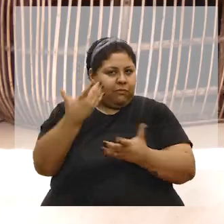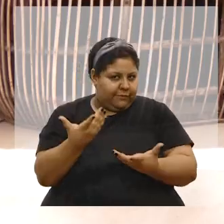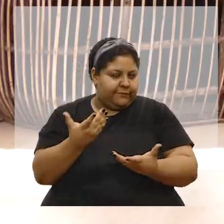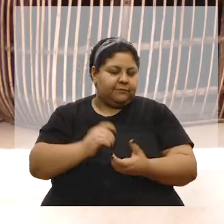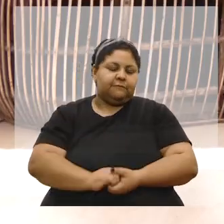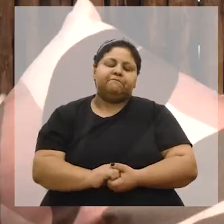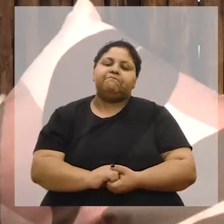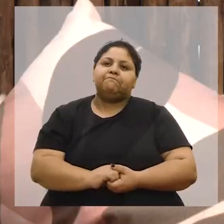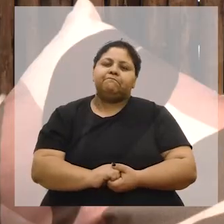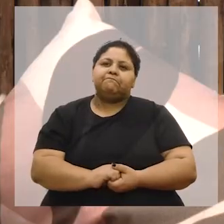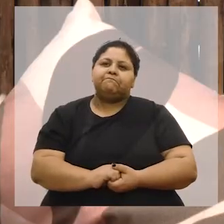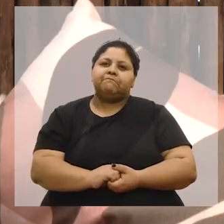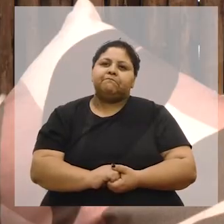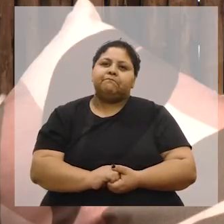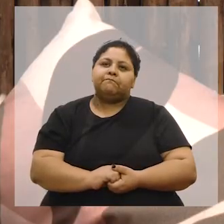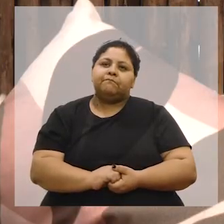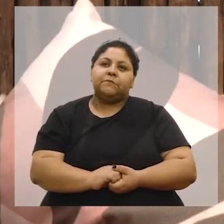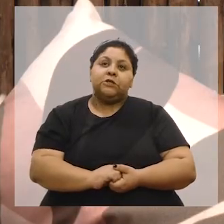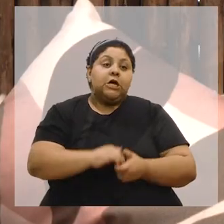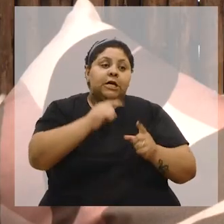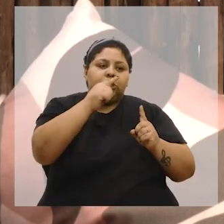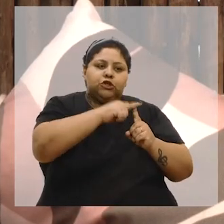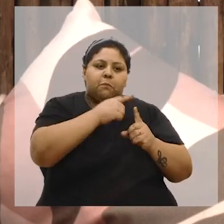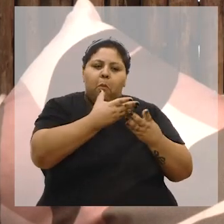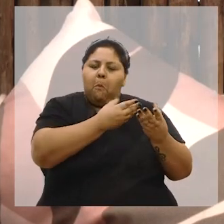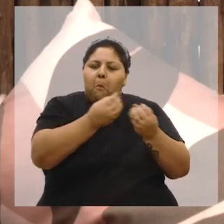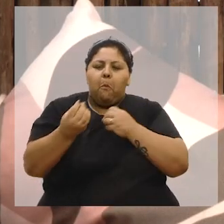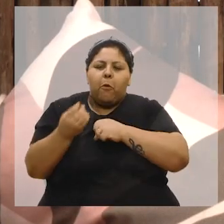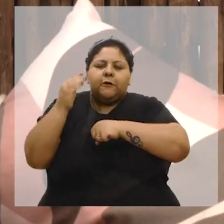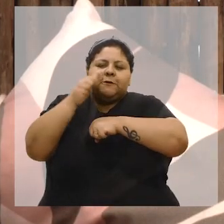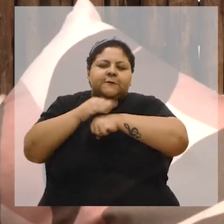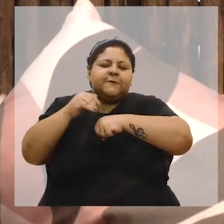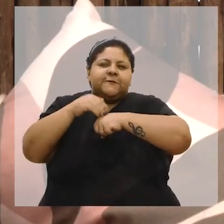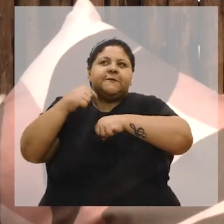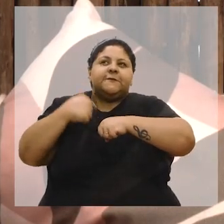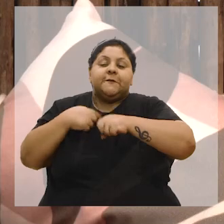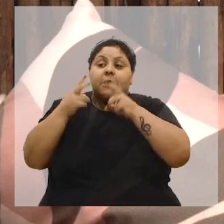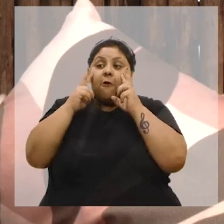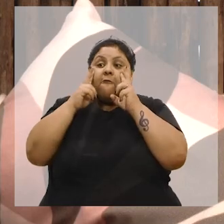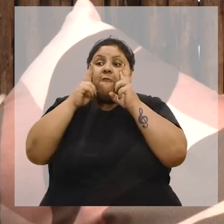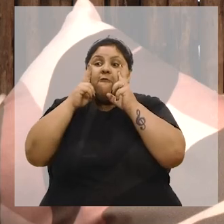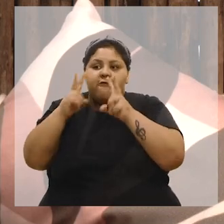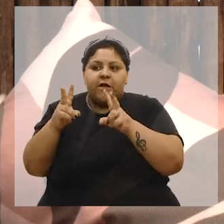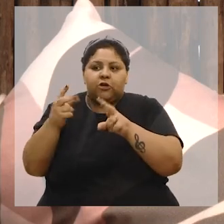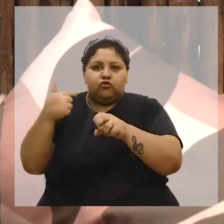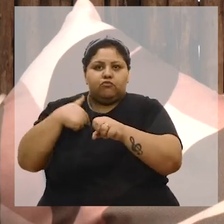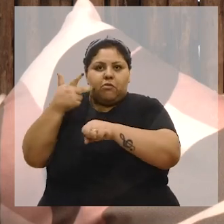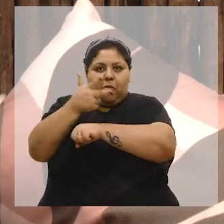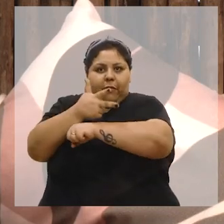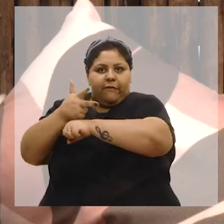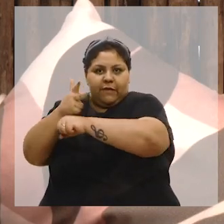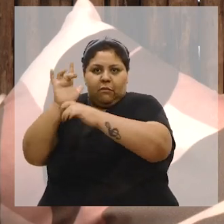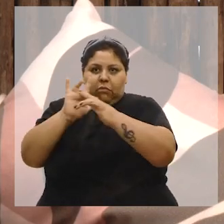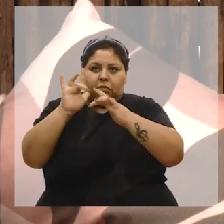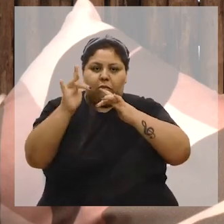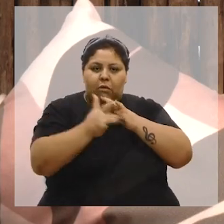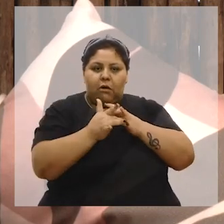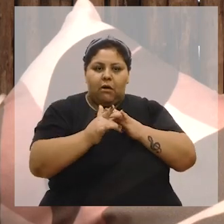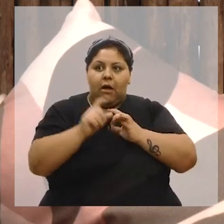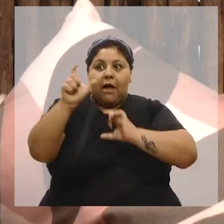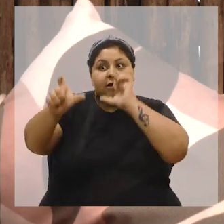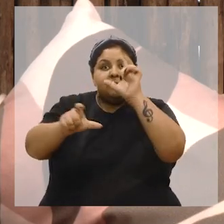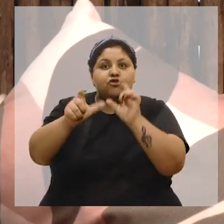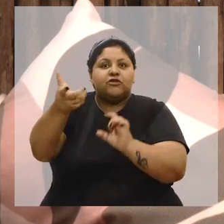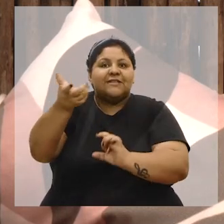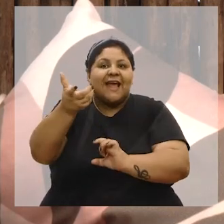gastronômico, que é, tipo, muito, muito afetivo, assim. E eu vejo nos meus vídeos, na minha rede social, o quanto